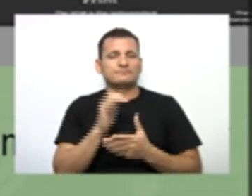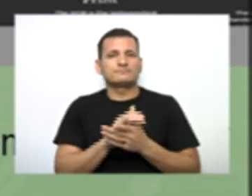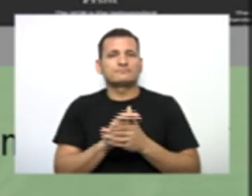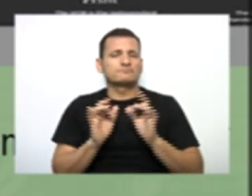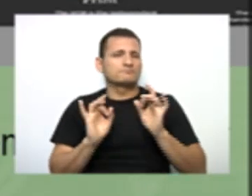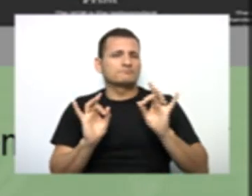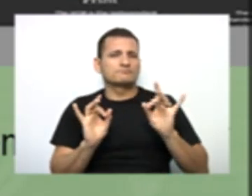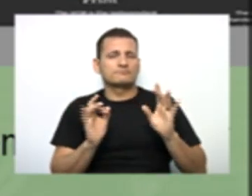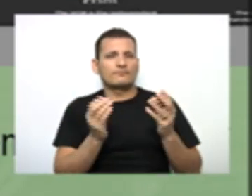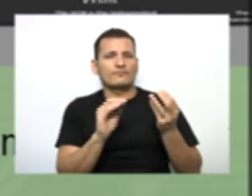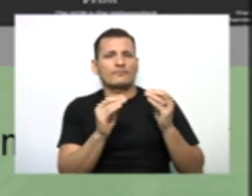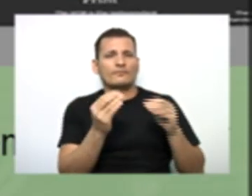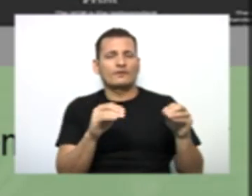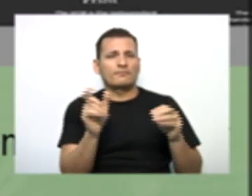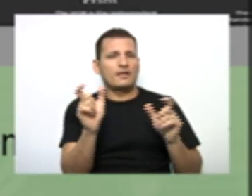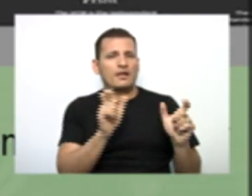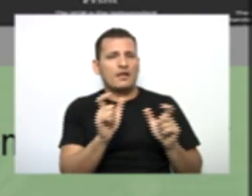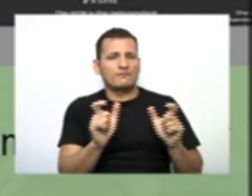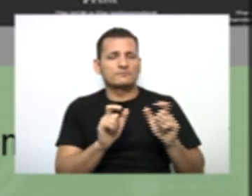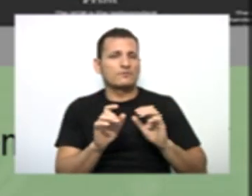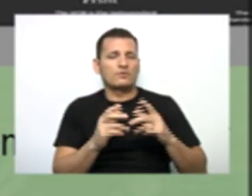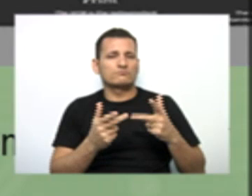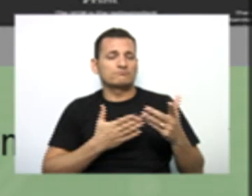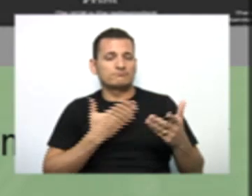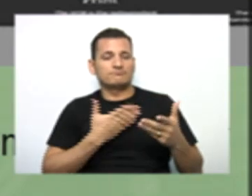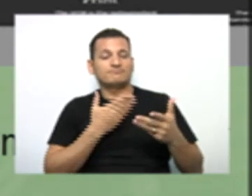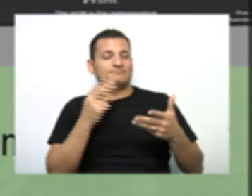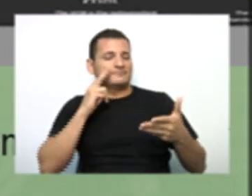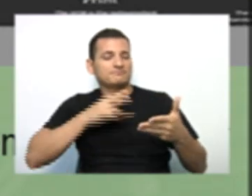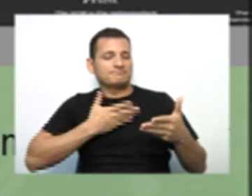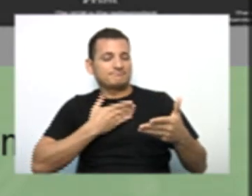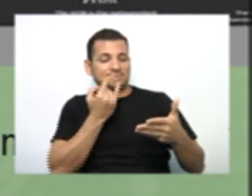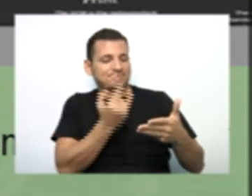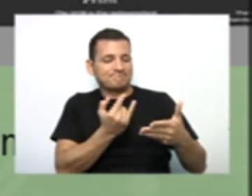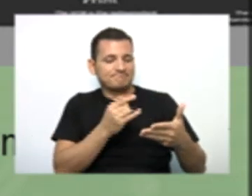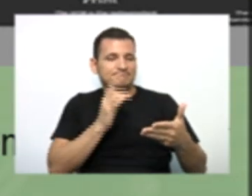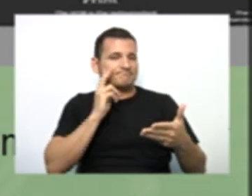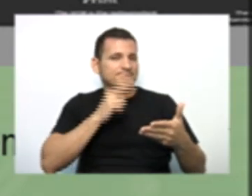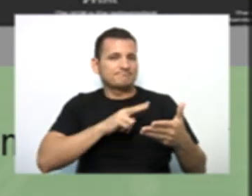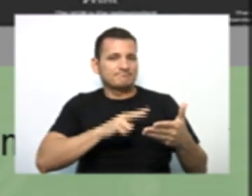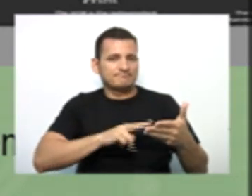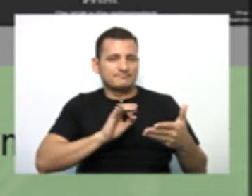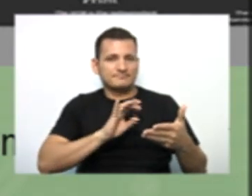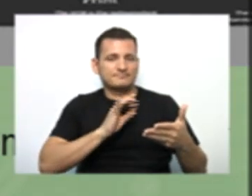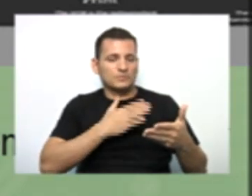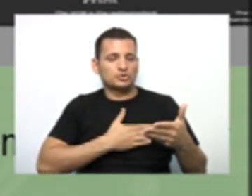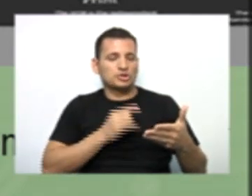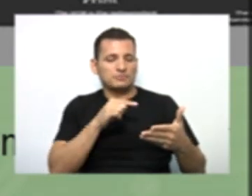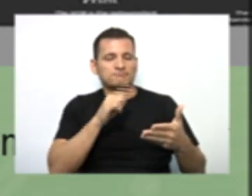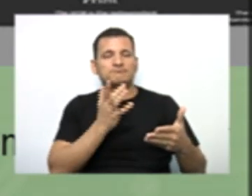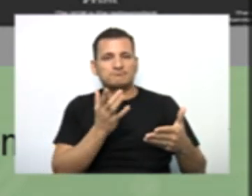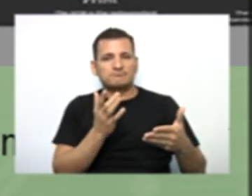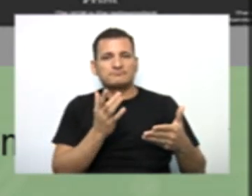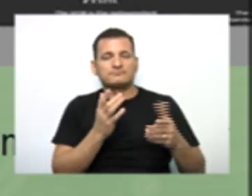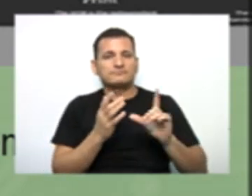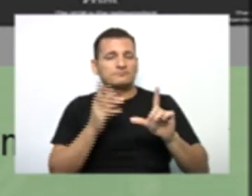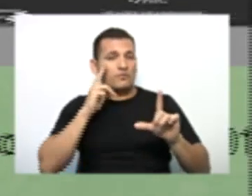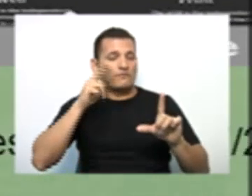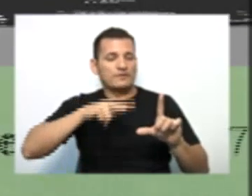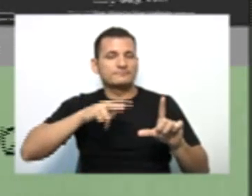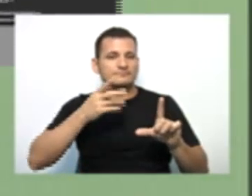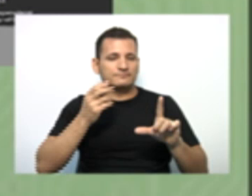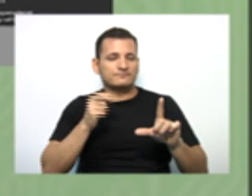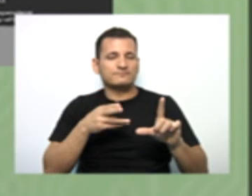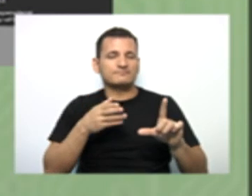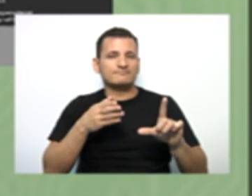palavras, frases impactantes na página inicial para o seu cliente só olhar ele. Gostei desse aqui, vou olhar,